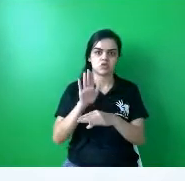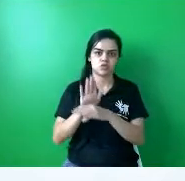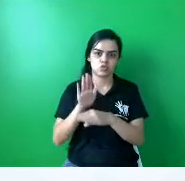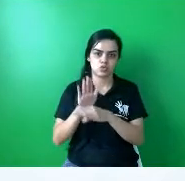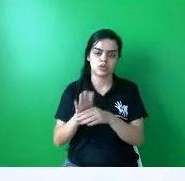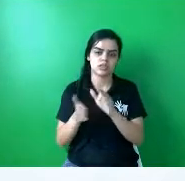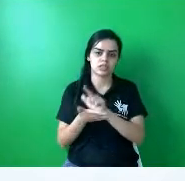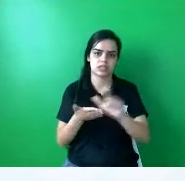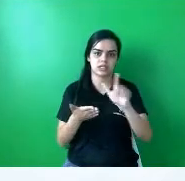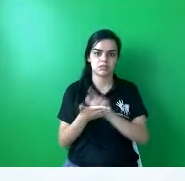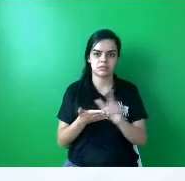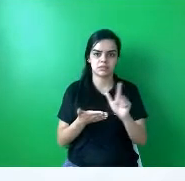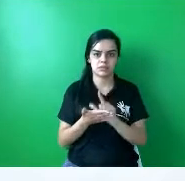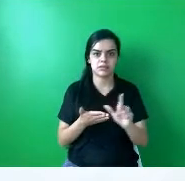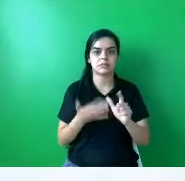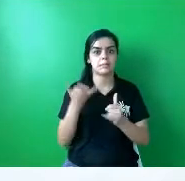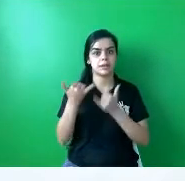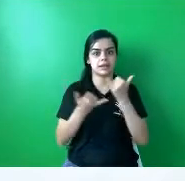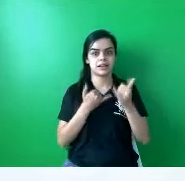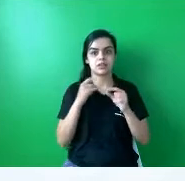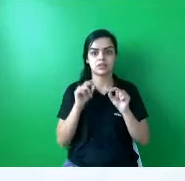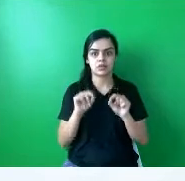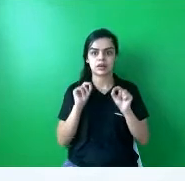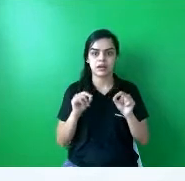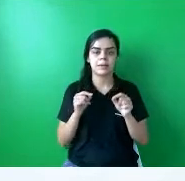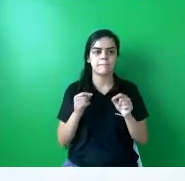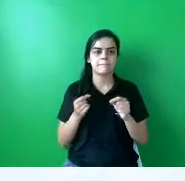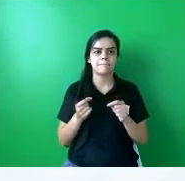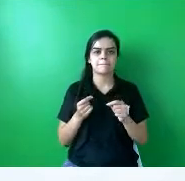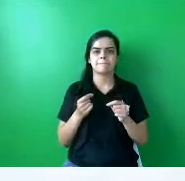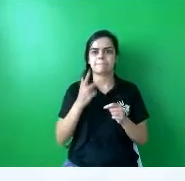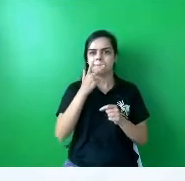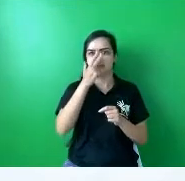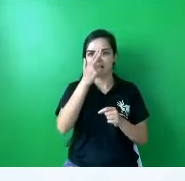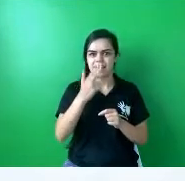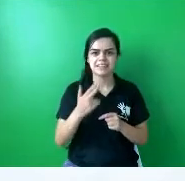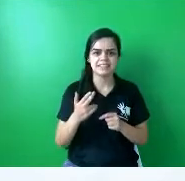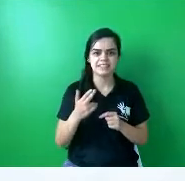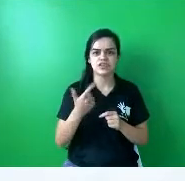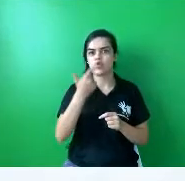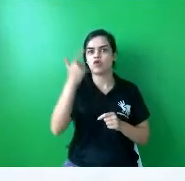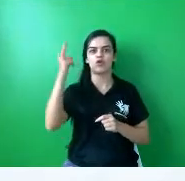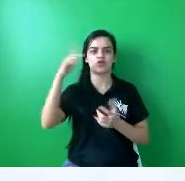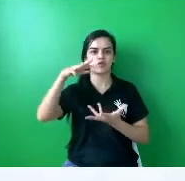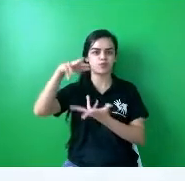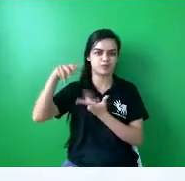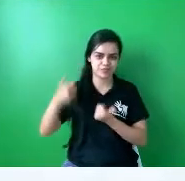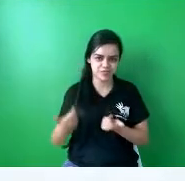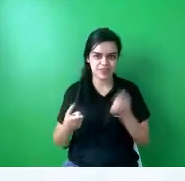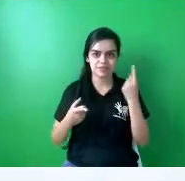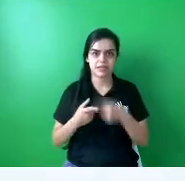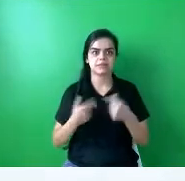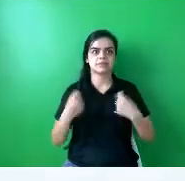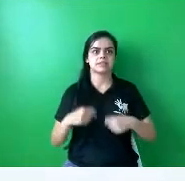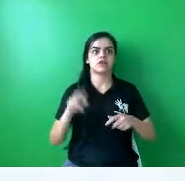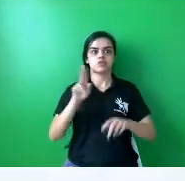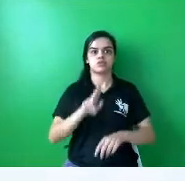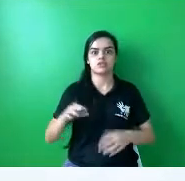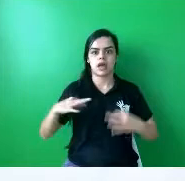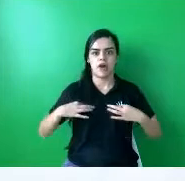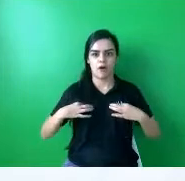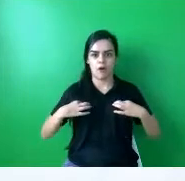de limpeza, a gente até anda brincando que parece que são da NASA, porque elas têm que usar todo aquele equipamento, aquelas